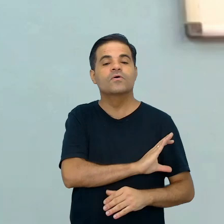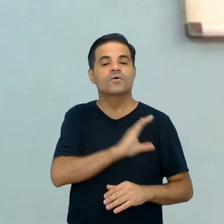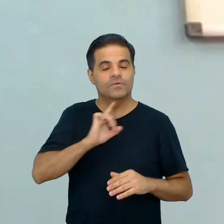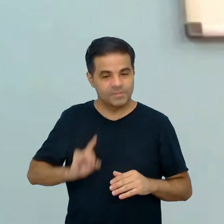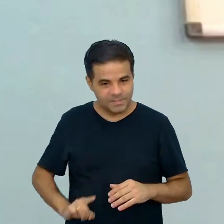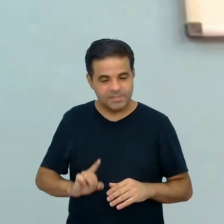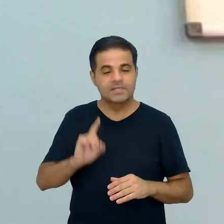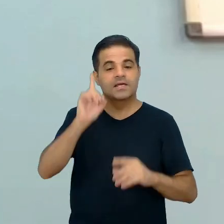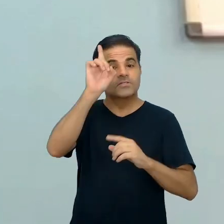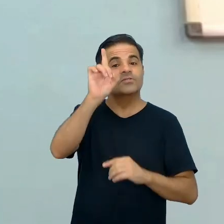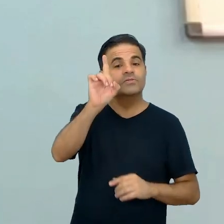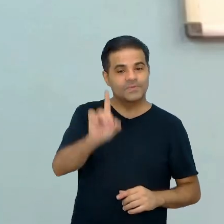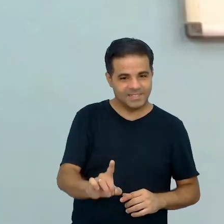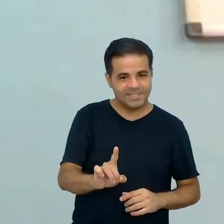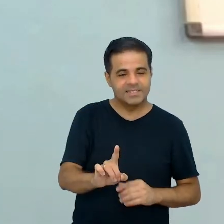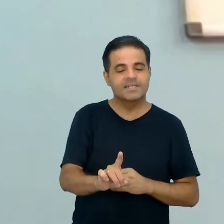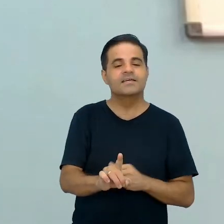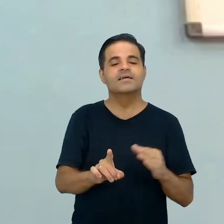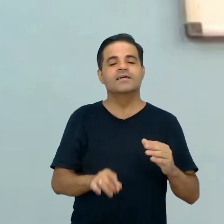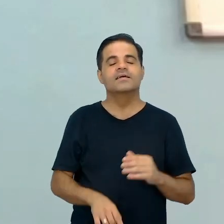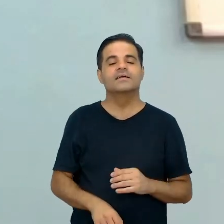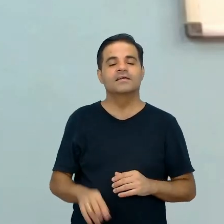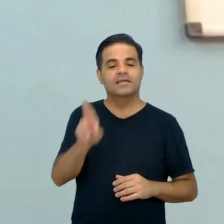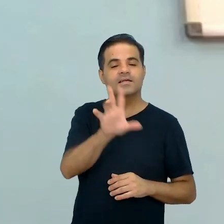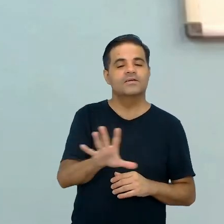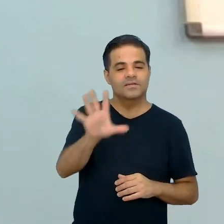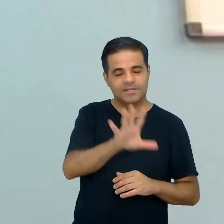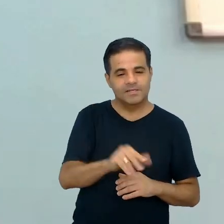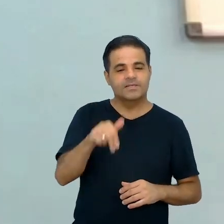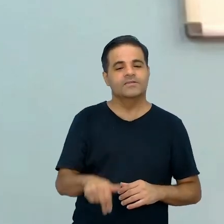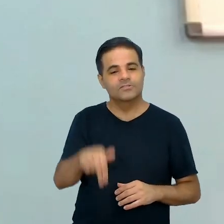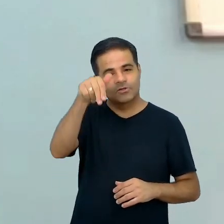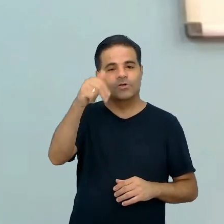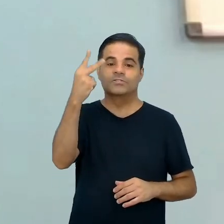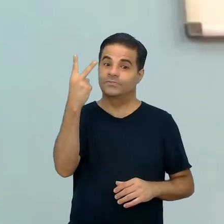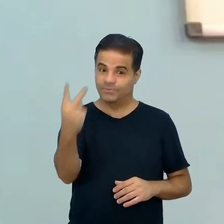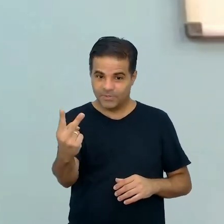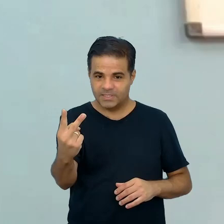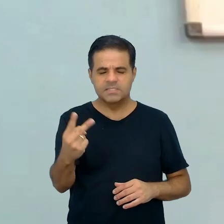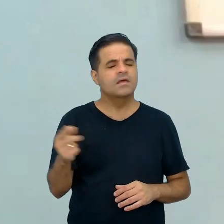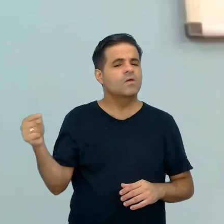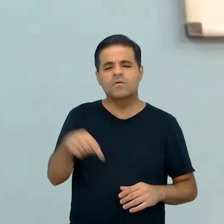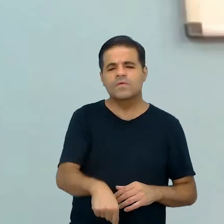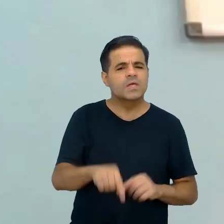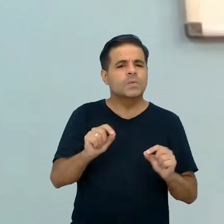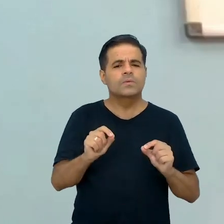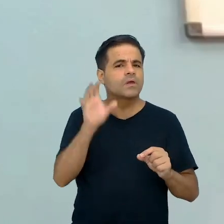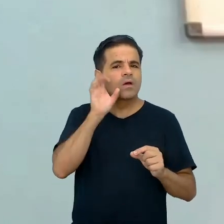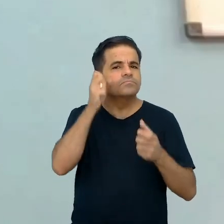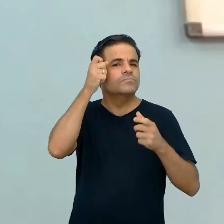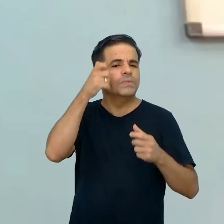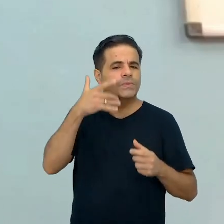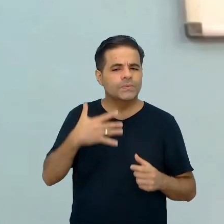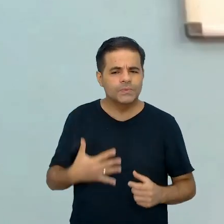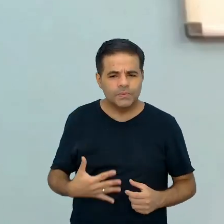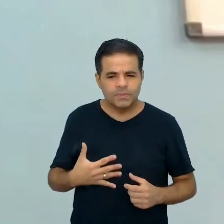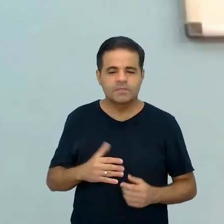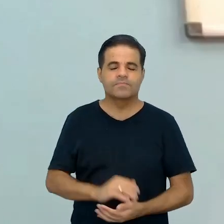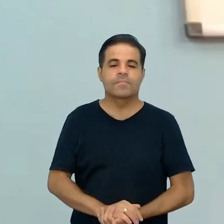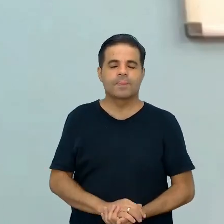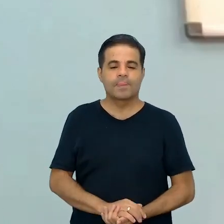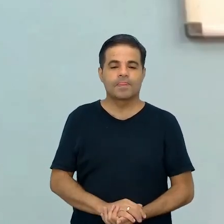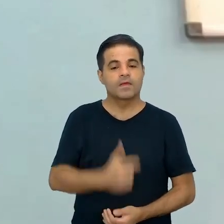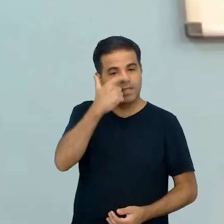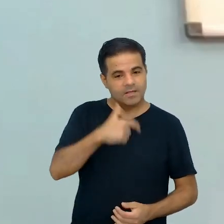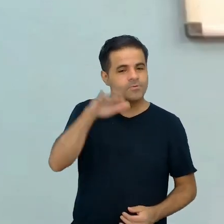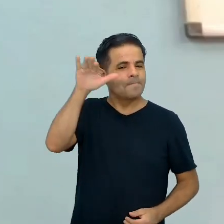coordenadora em uma diretoria da Regional Norte 2. Irei fazer uma autodescrição.